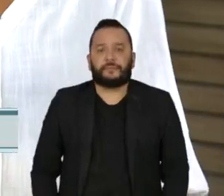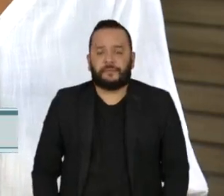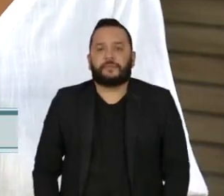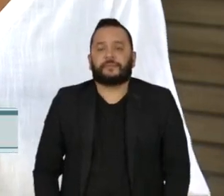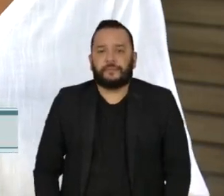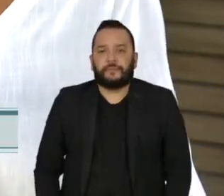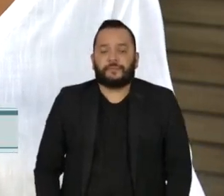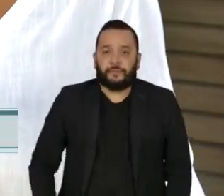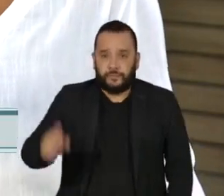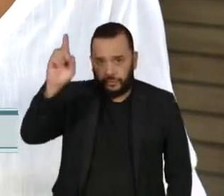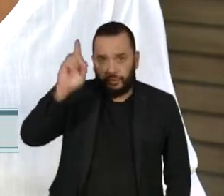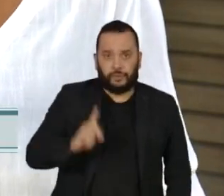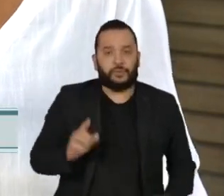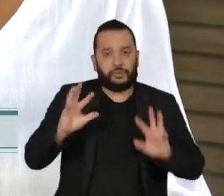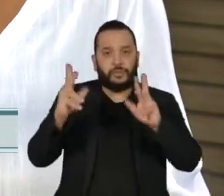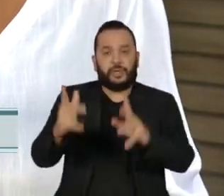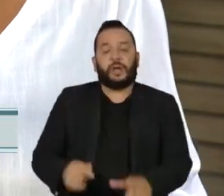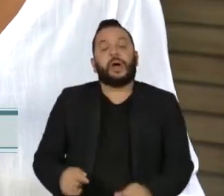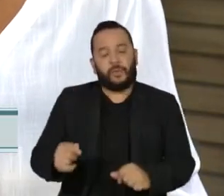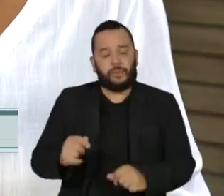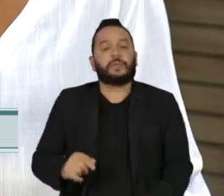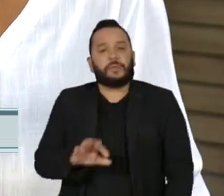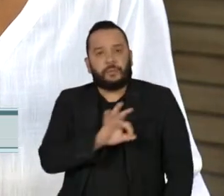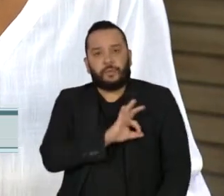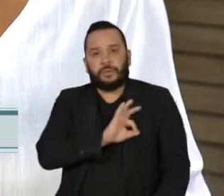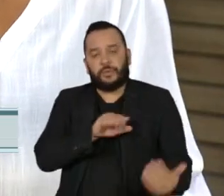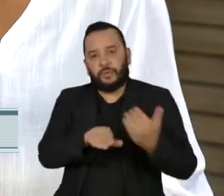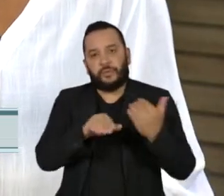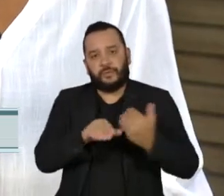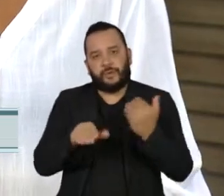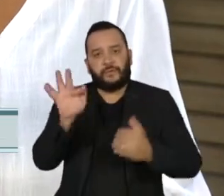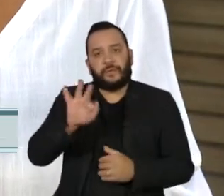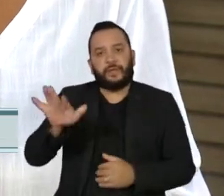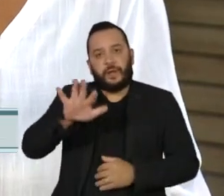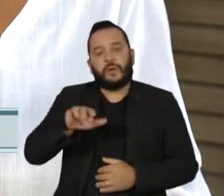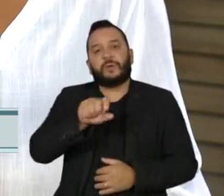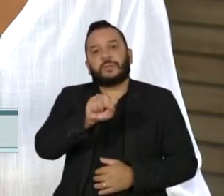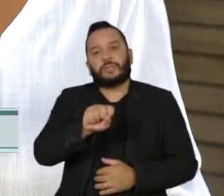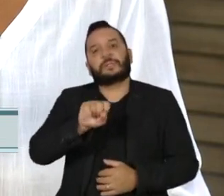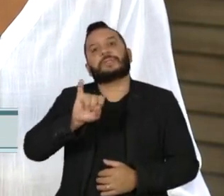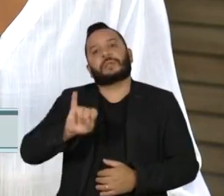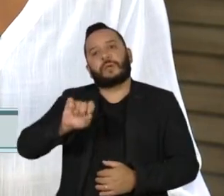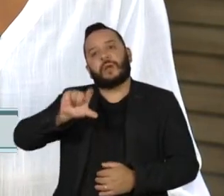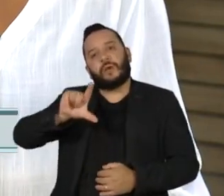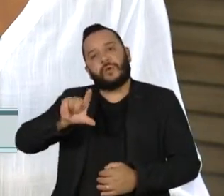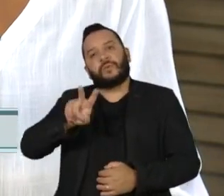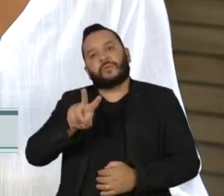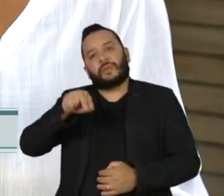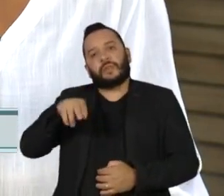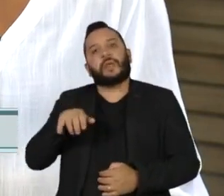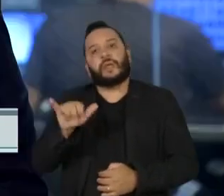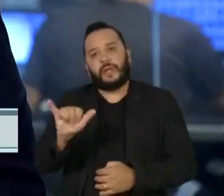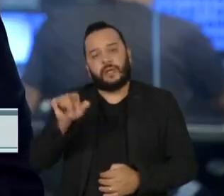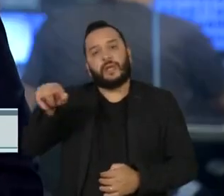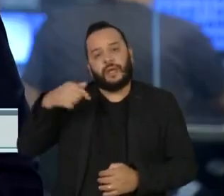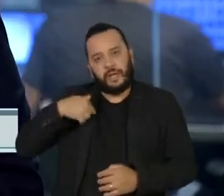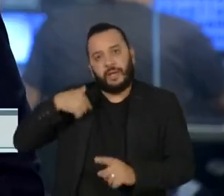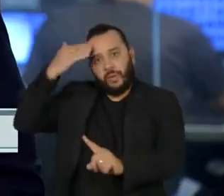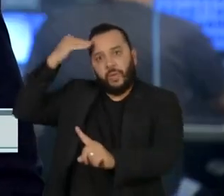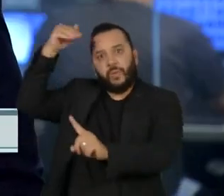o diretor geral da Polícia Rodoviária Federal silvinei Vasques virou réu por improbidade administrativa